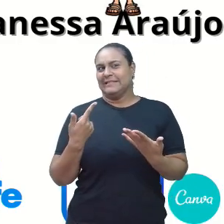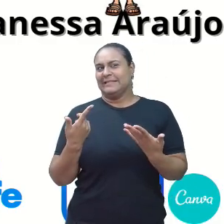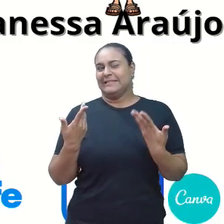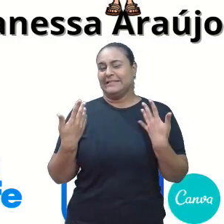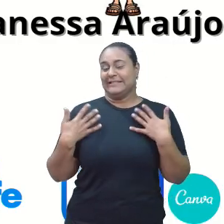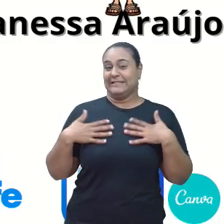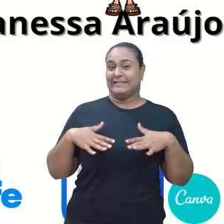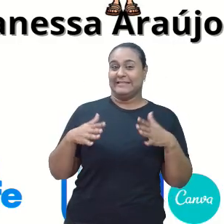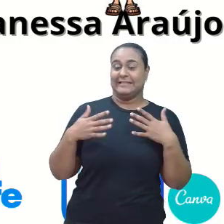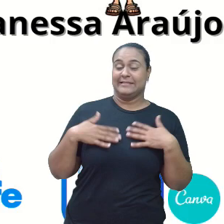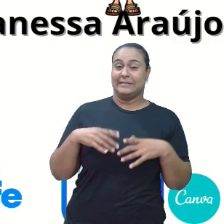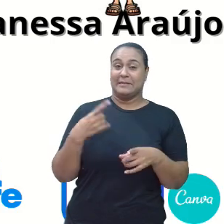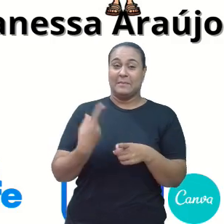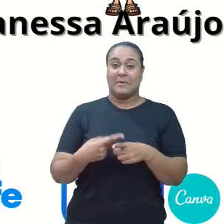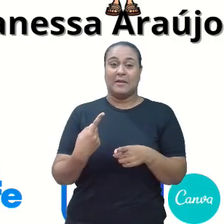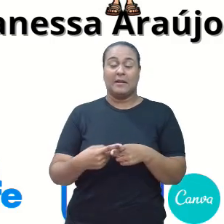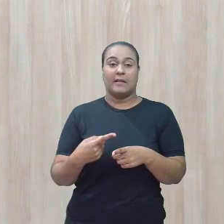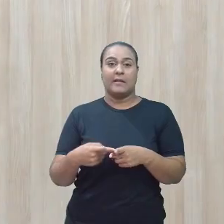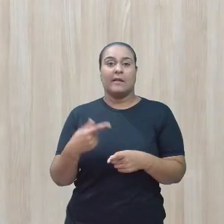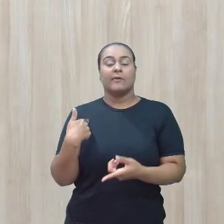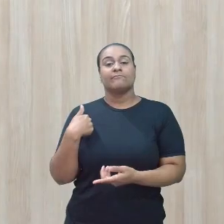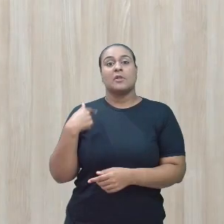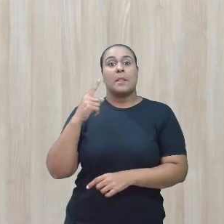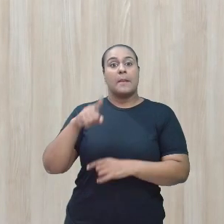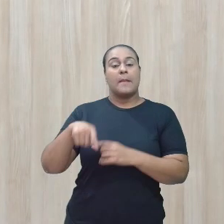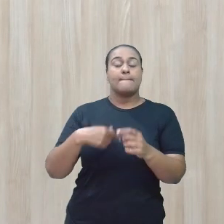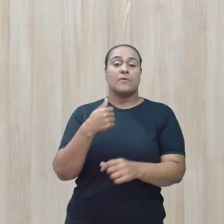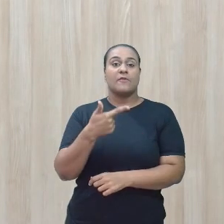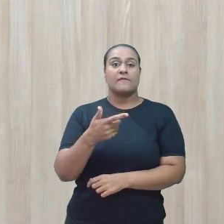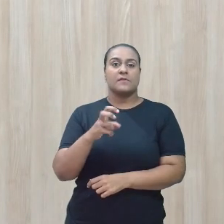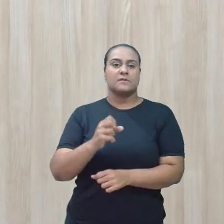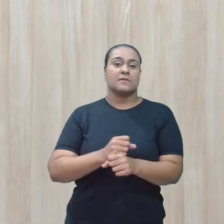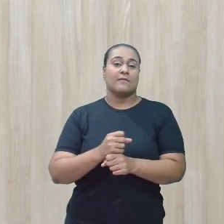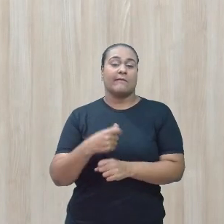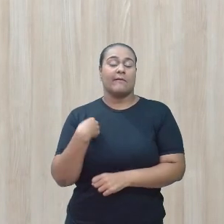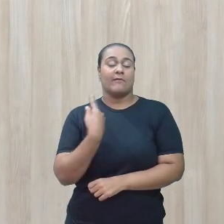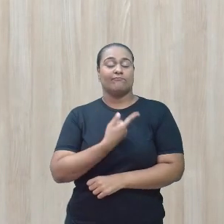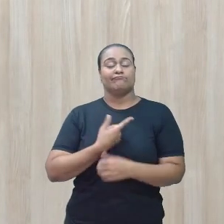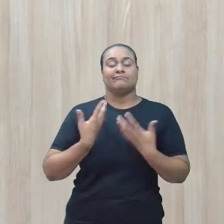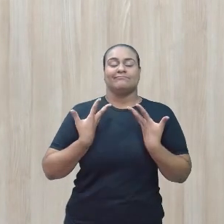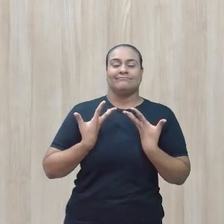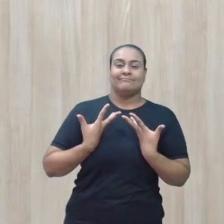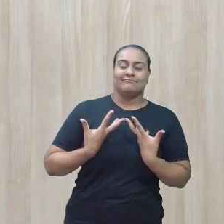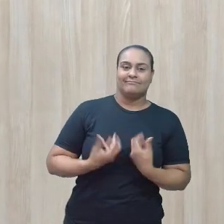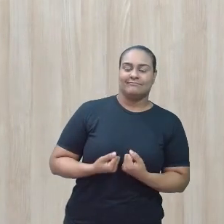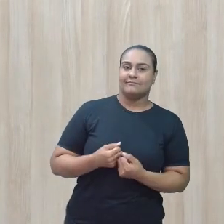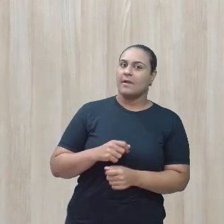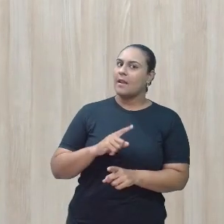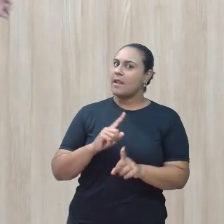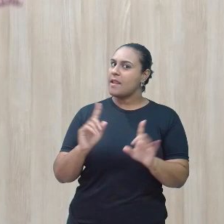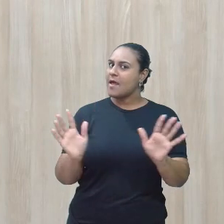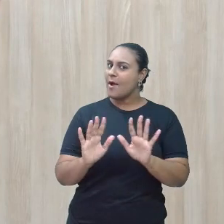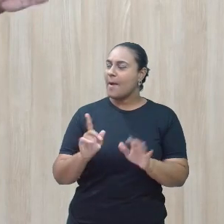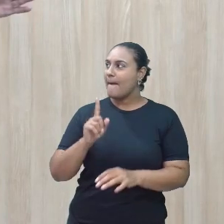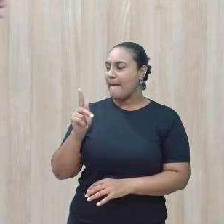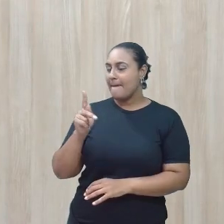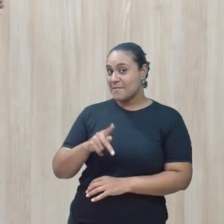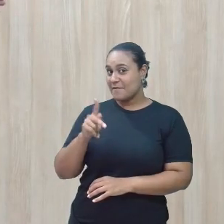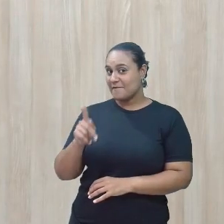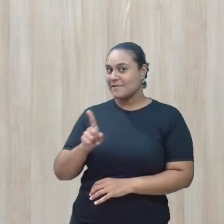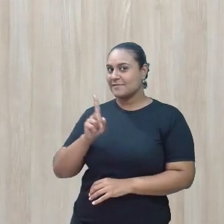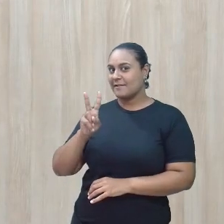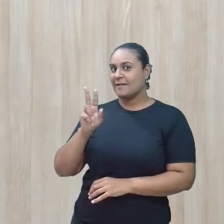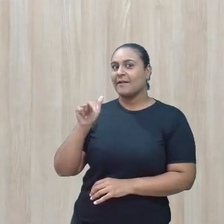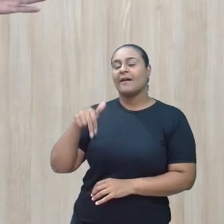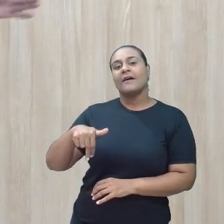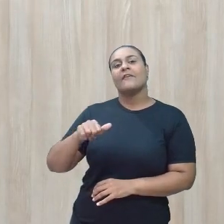assim, porque, sabe, né? Depois de 25 anos a gente começa a ficar mais cansadinho. Vanessa não, tá só aí, ó, só no livro,